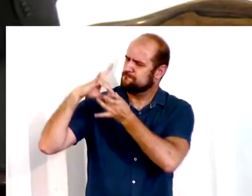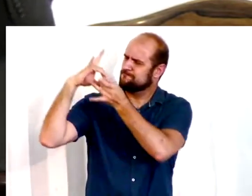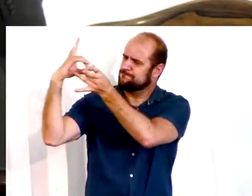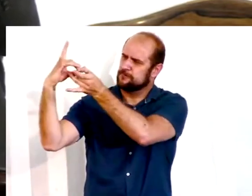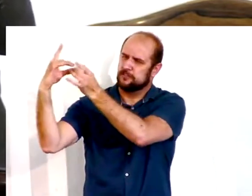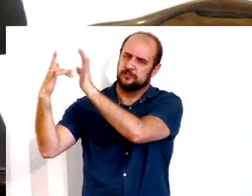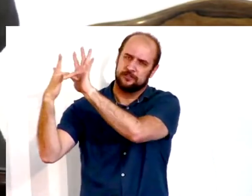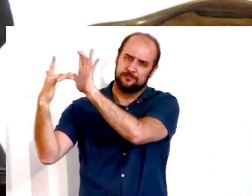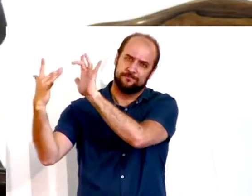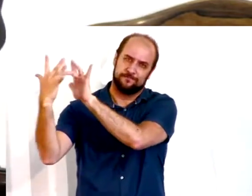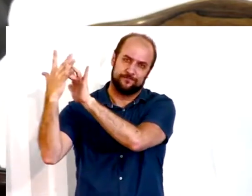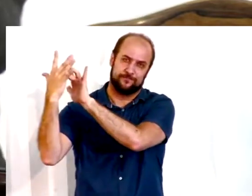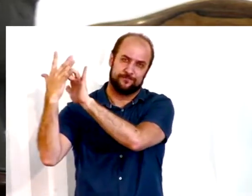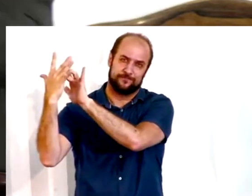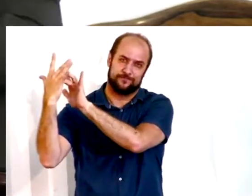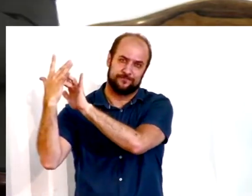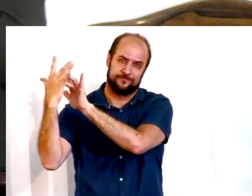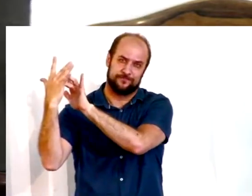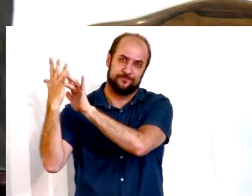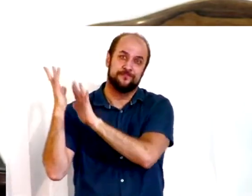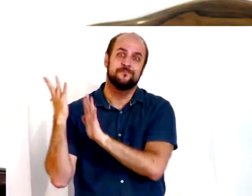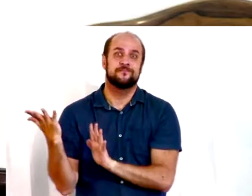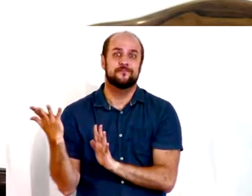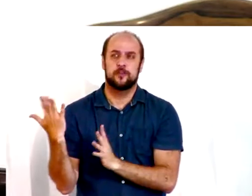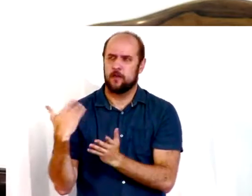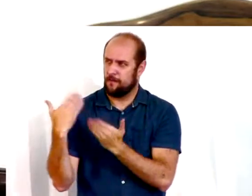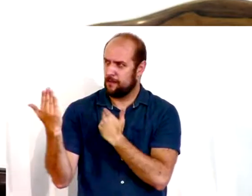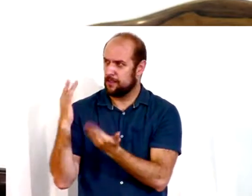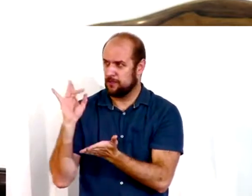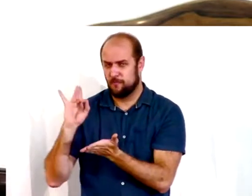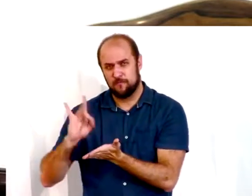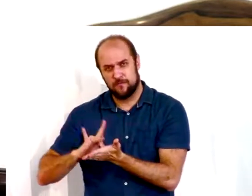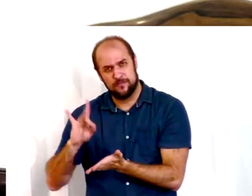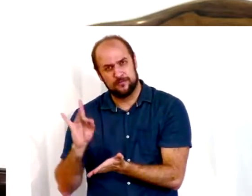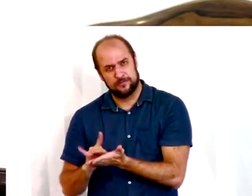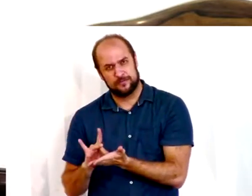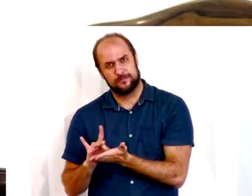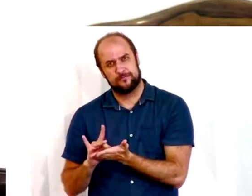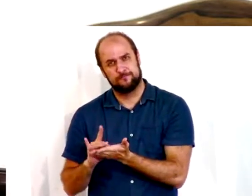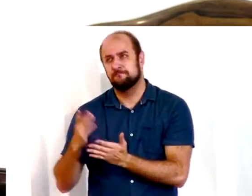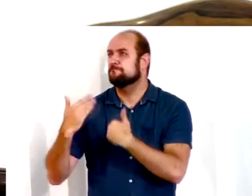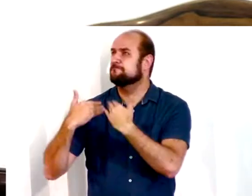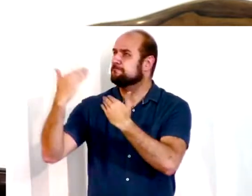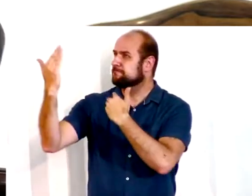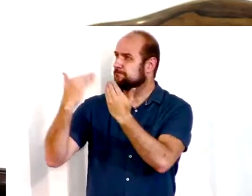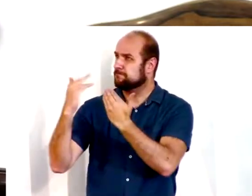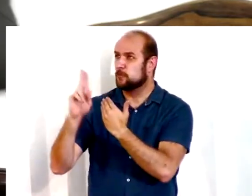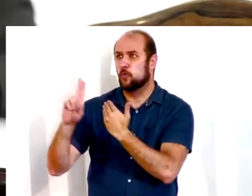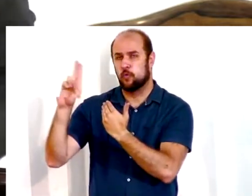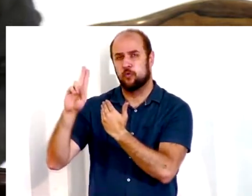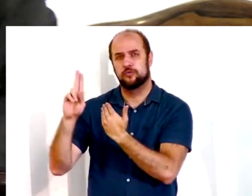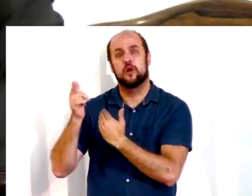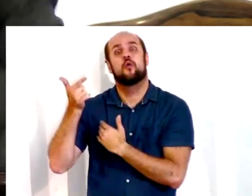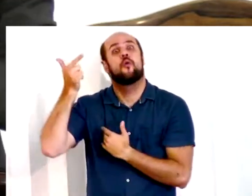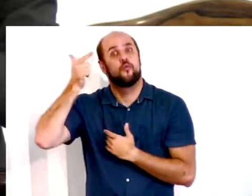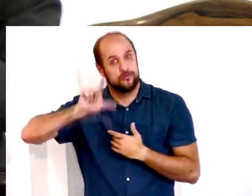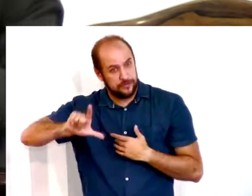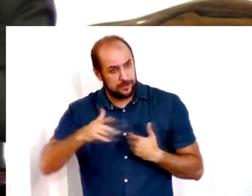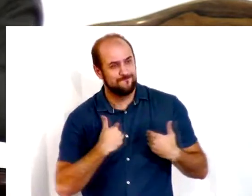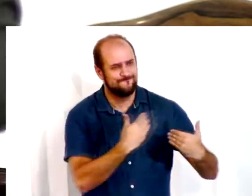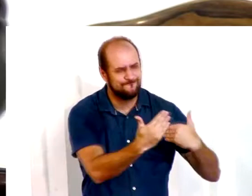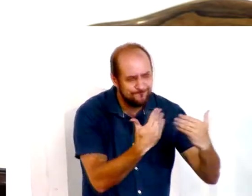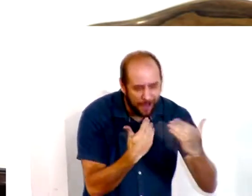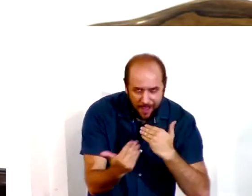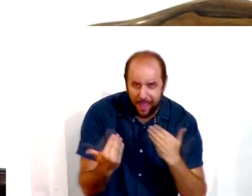E resultado dessa busca com Ele, da forma horizontal, nós passamos a aplicar nos nossos relacionamentos. Então